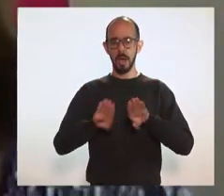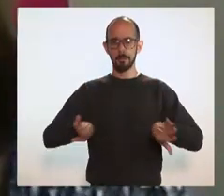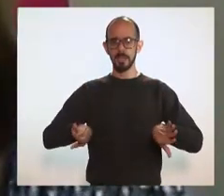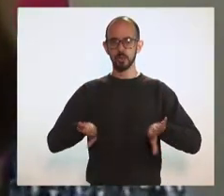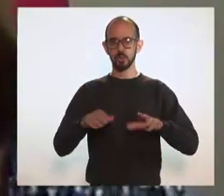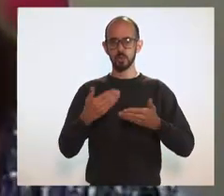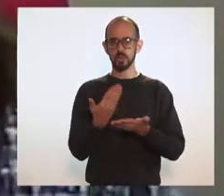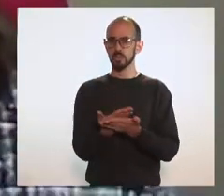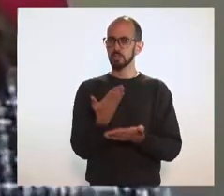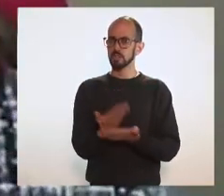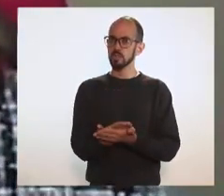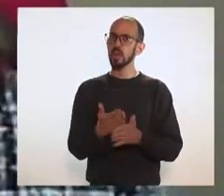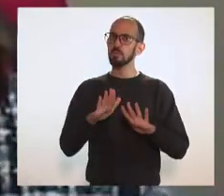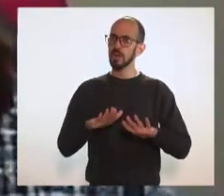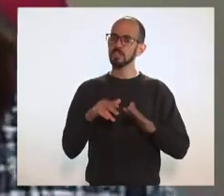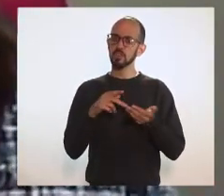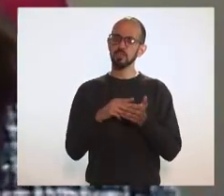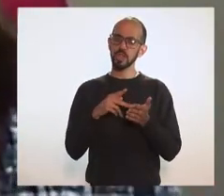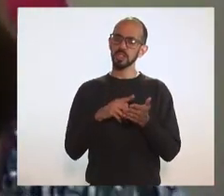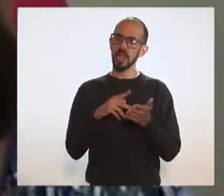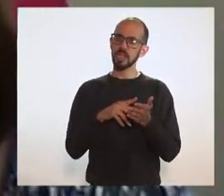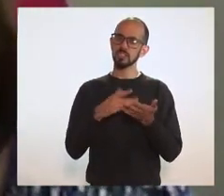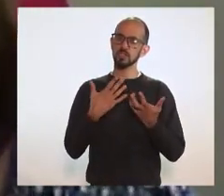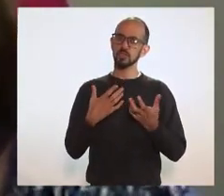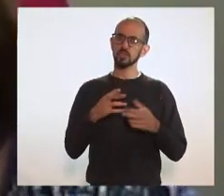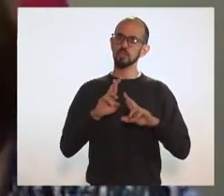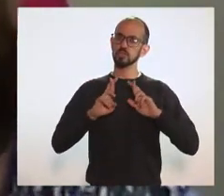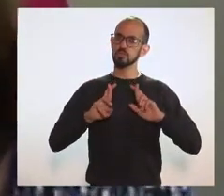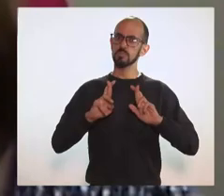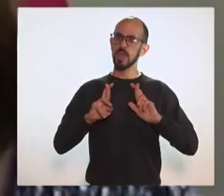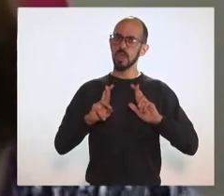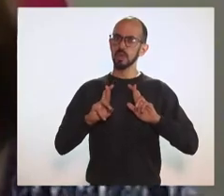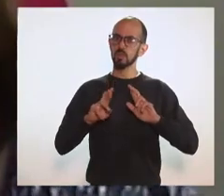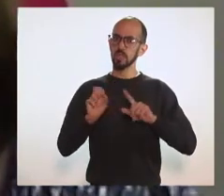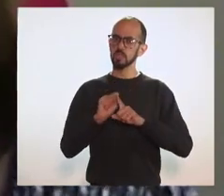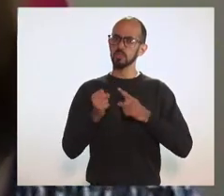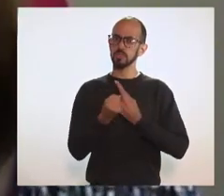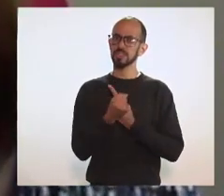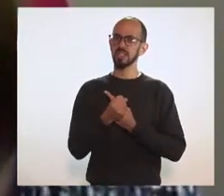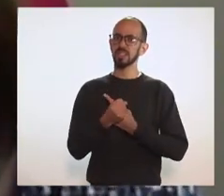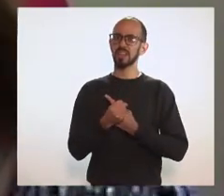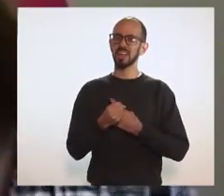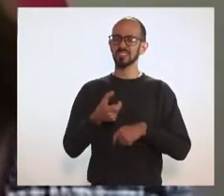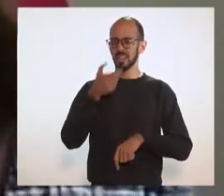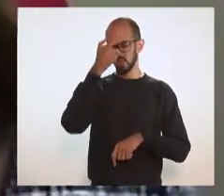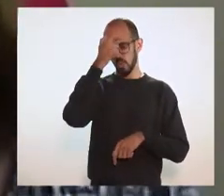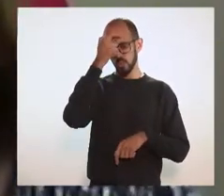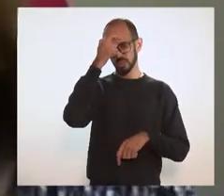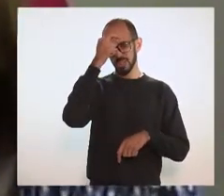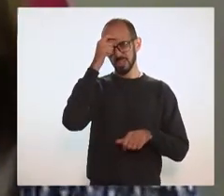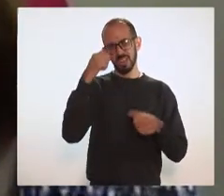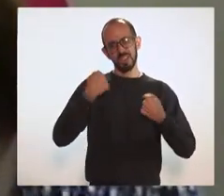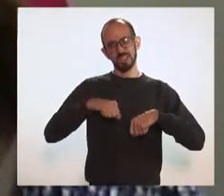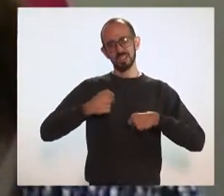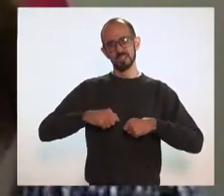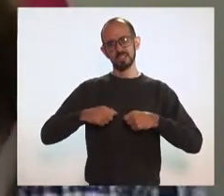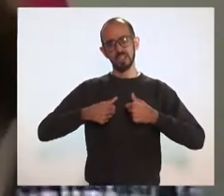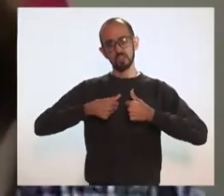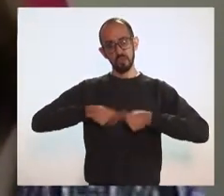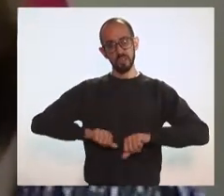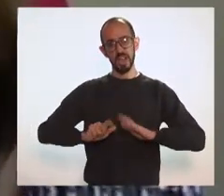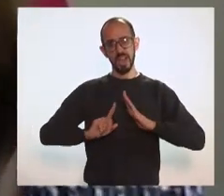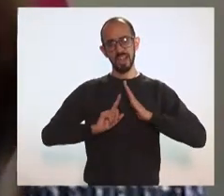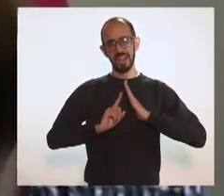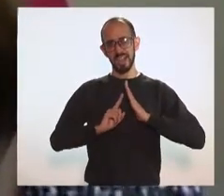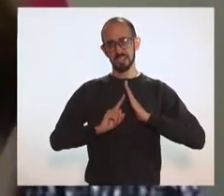espero verdadeiramente que, de um lado, a sociedade tenha consciência da necessidade do isolamento social,